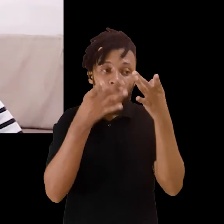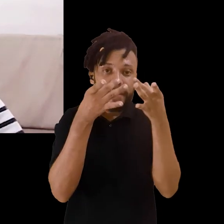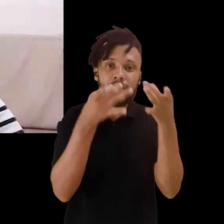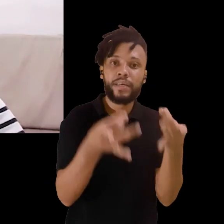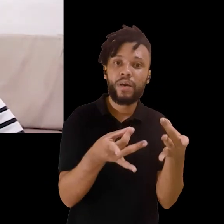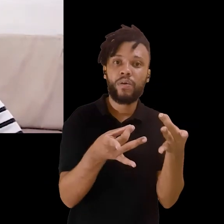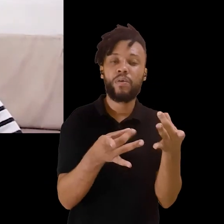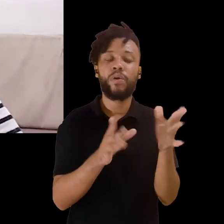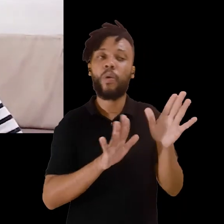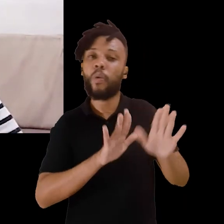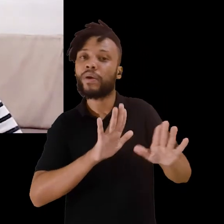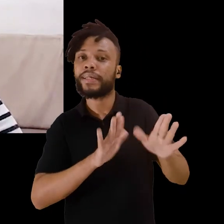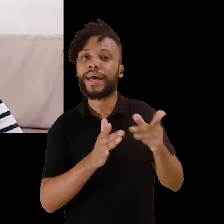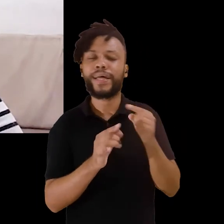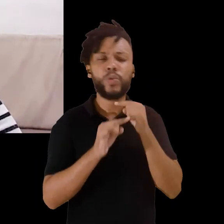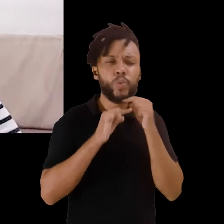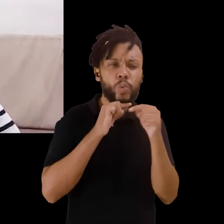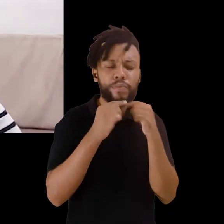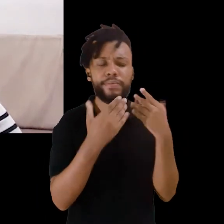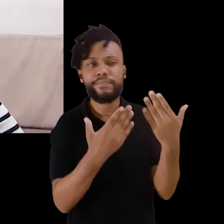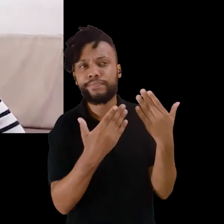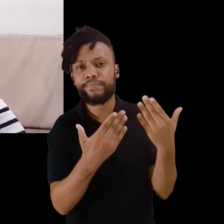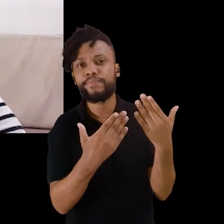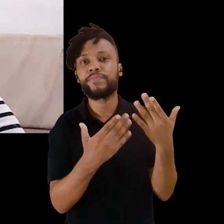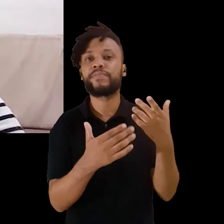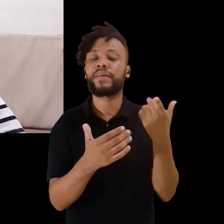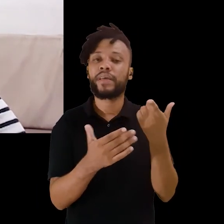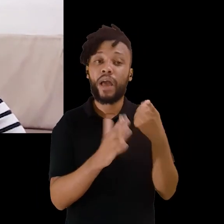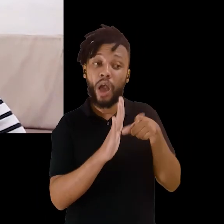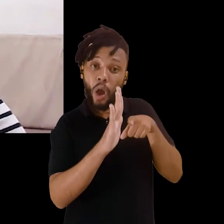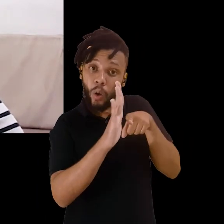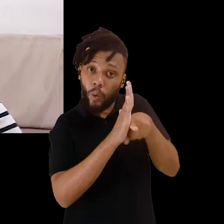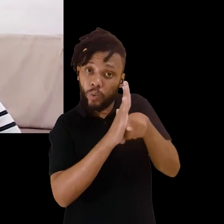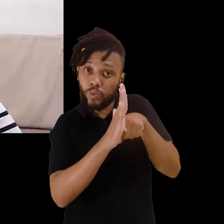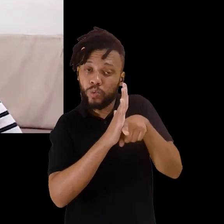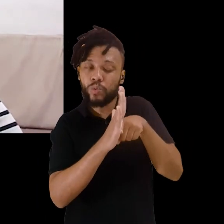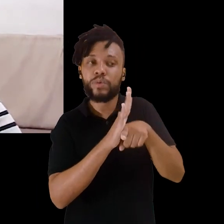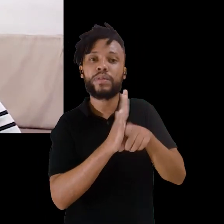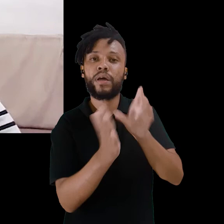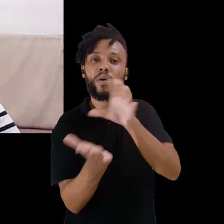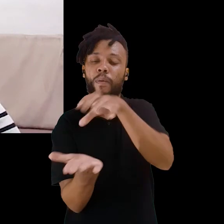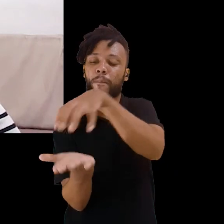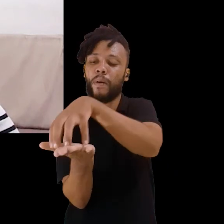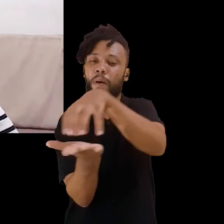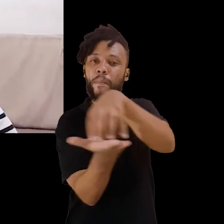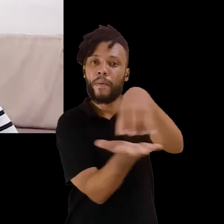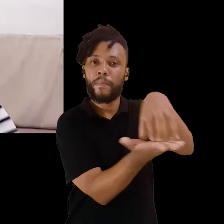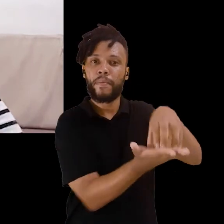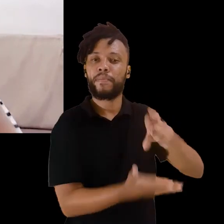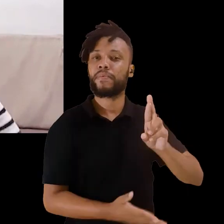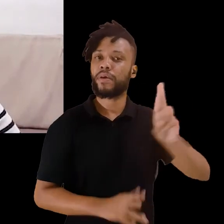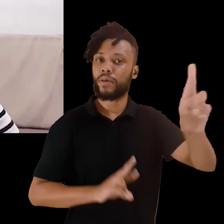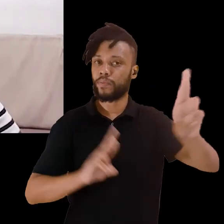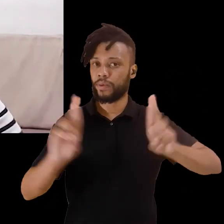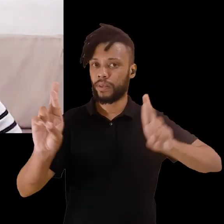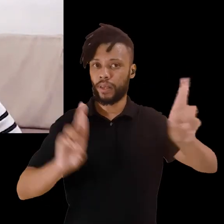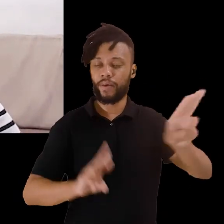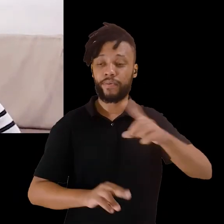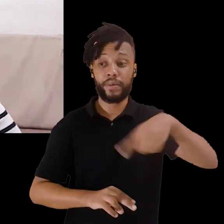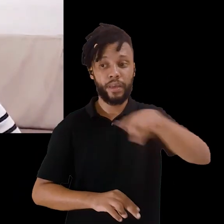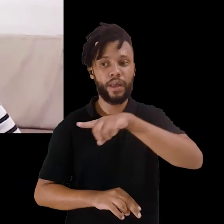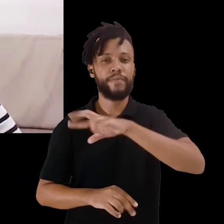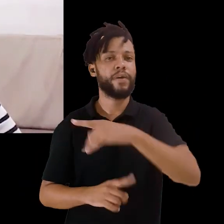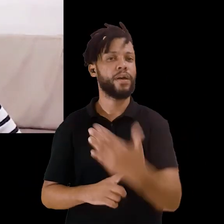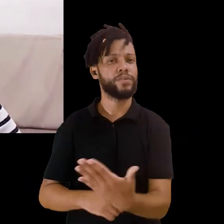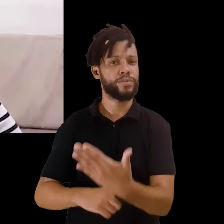tenham o cuidado de, na dúvida, você consulta os órgãos responsáveis, que eles vão te dar